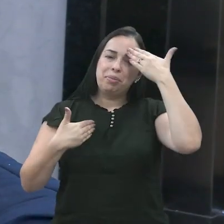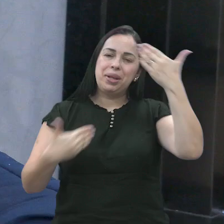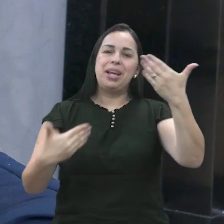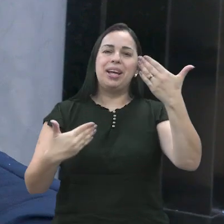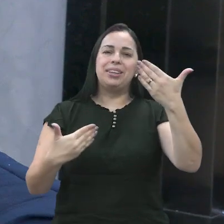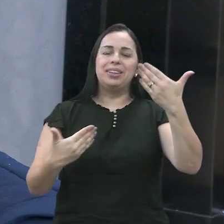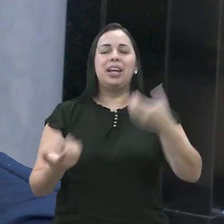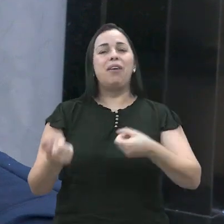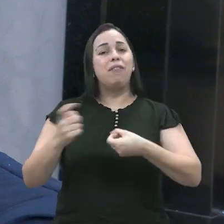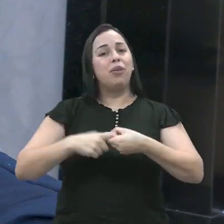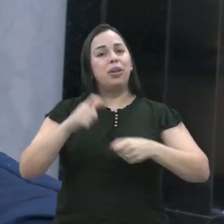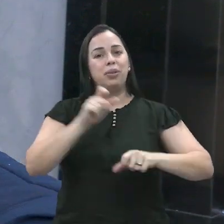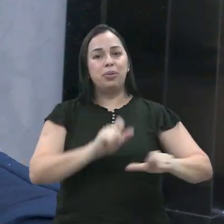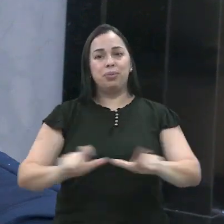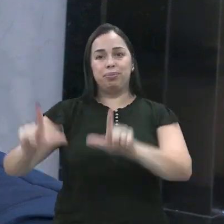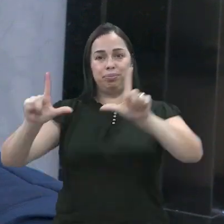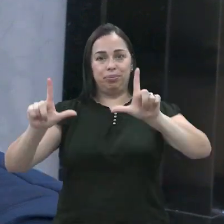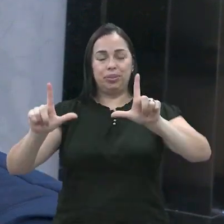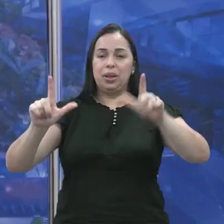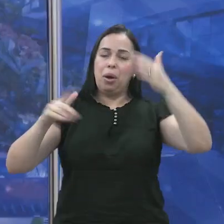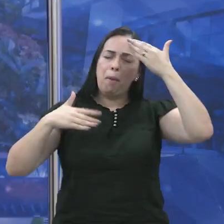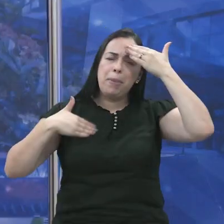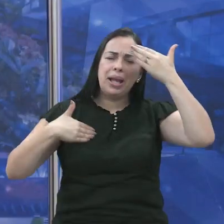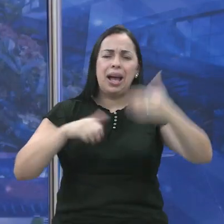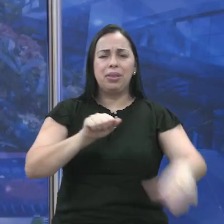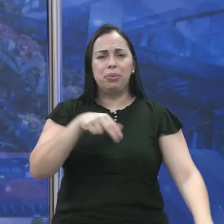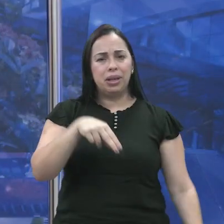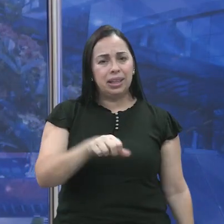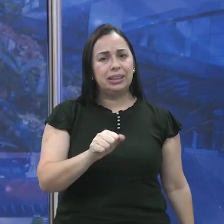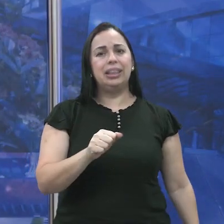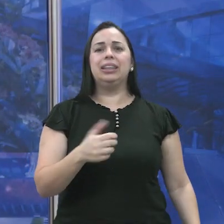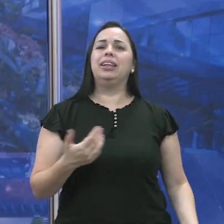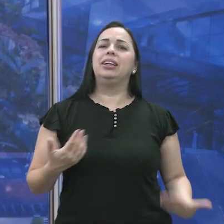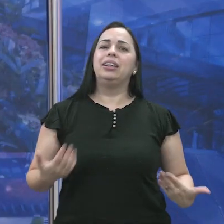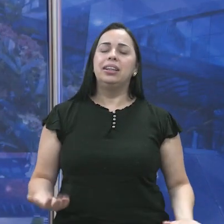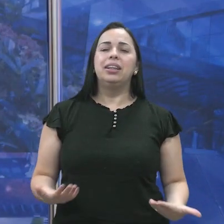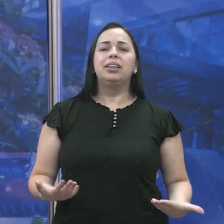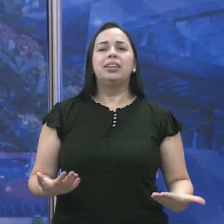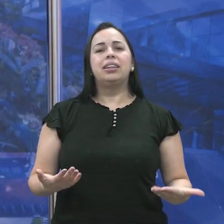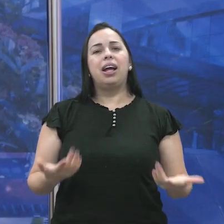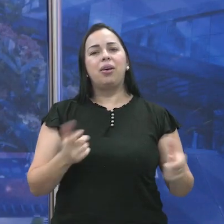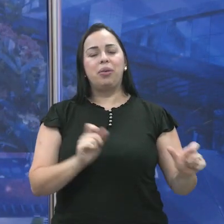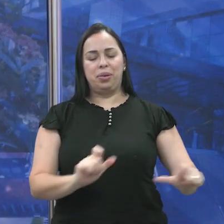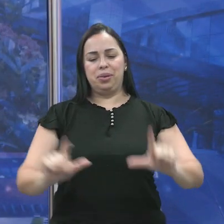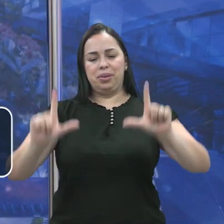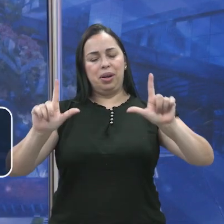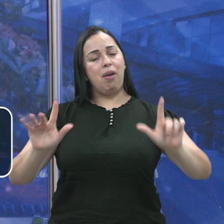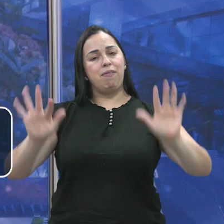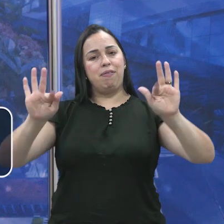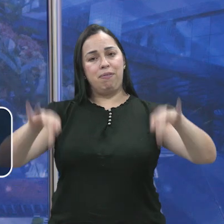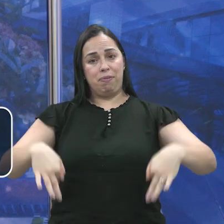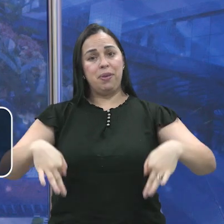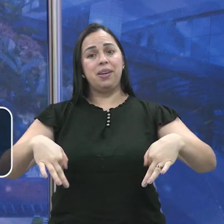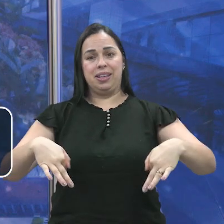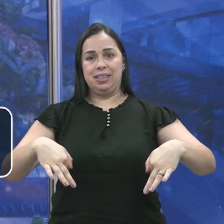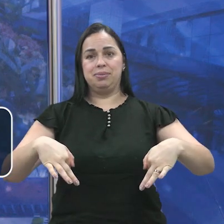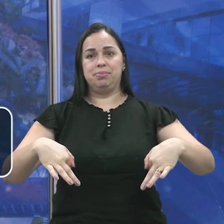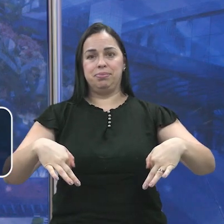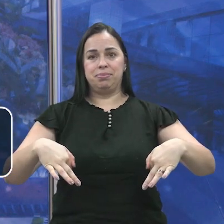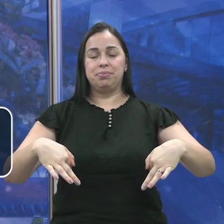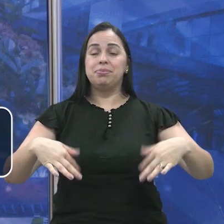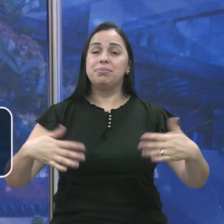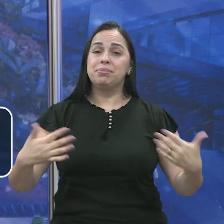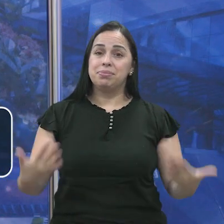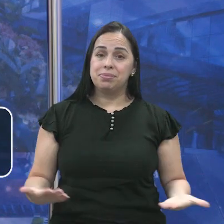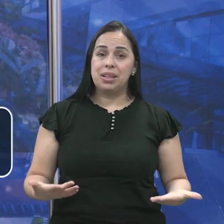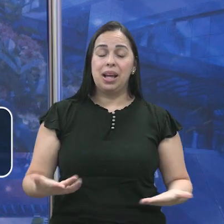gente. Eu volto com vocês no estúdio. Obrigado, Ana, e até mais. Bom, gente, fica por aqui esta edição do Ação